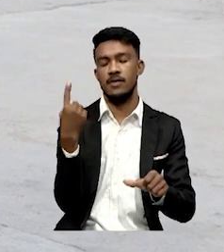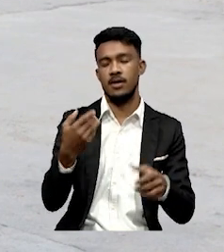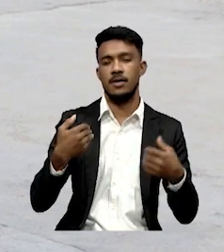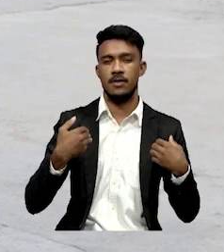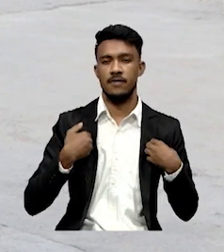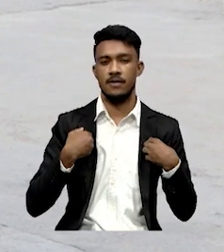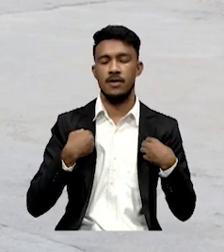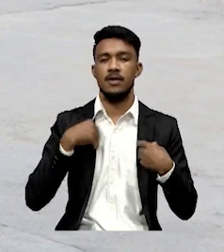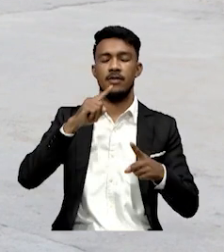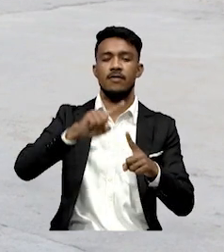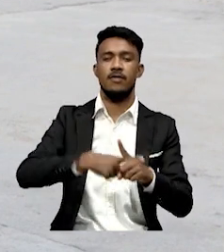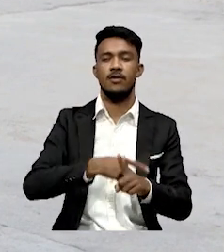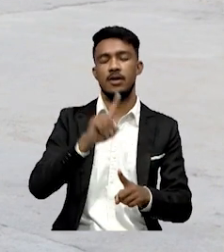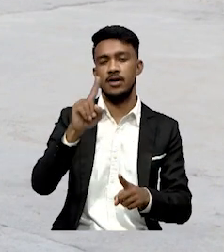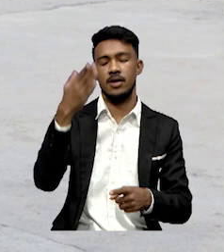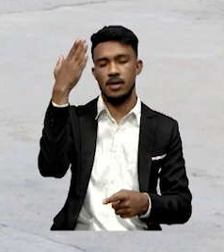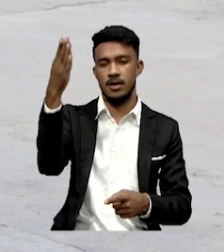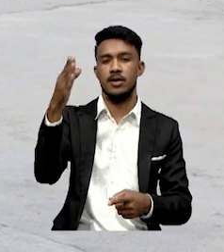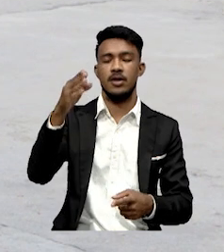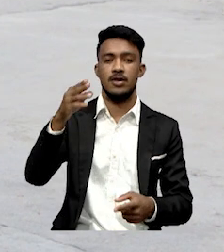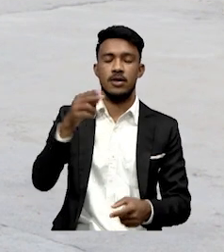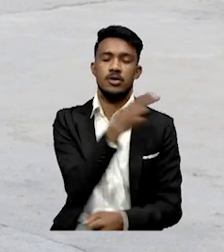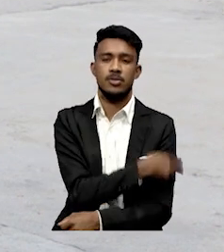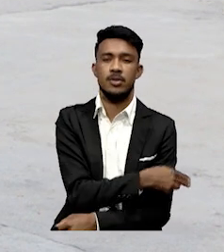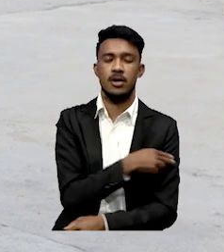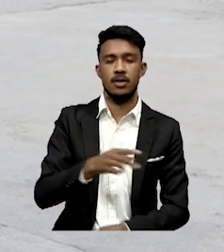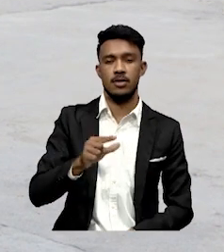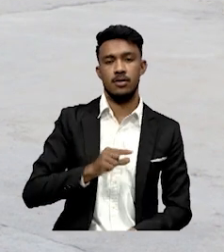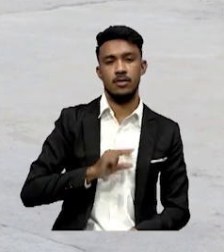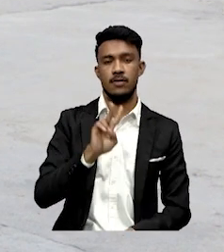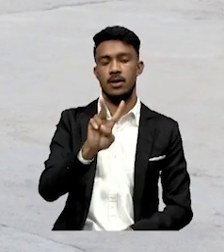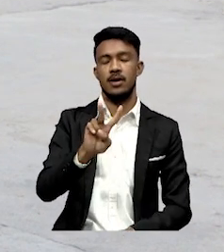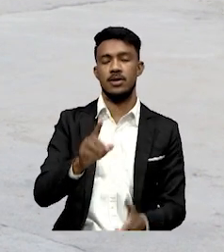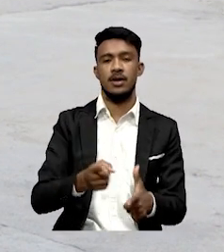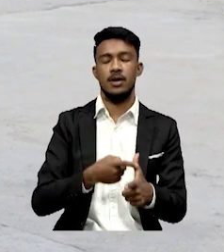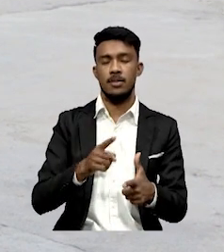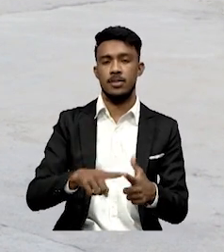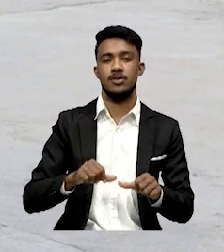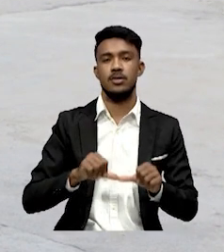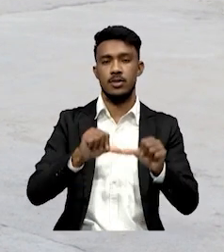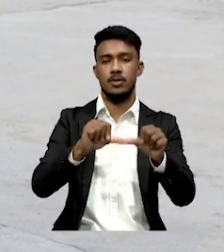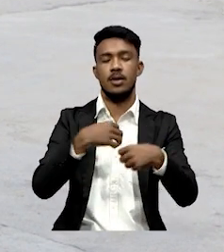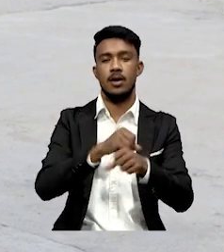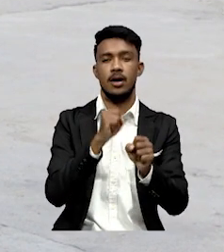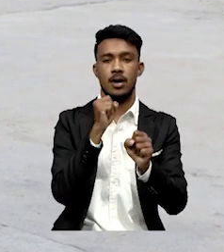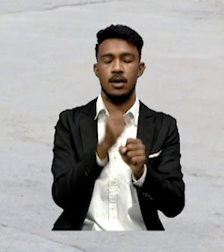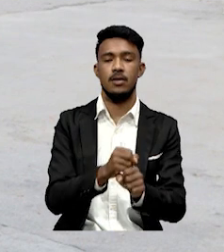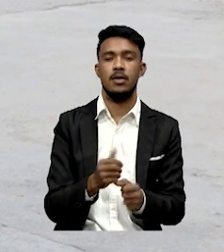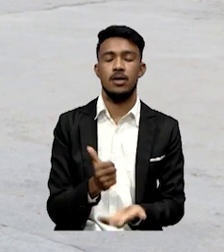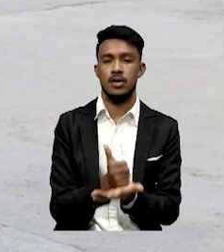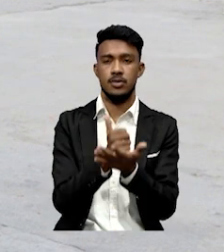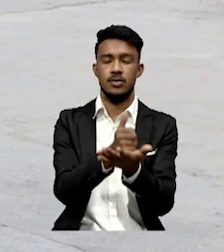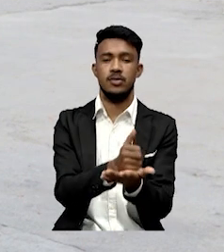ia quasi fulani ne ia hospital Nacional Guido Valadares e continua halo trattamento ma bella